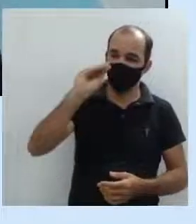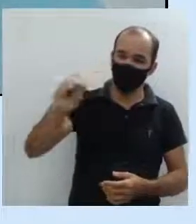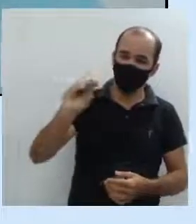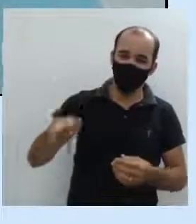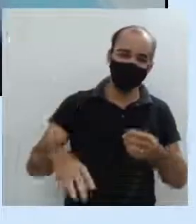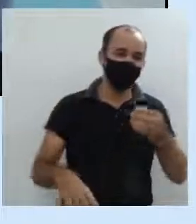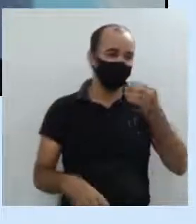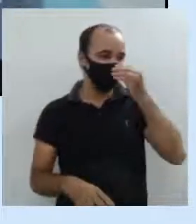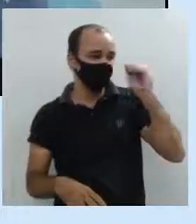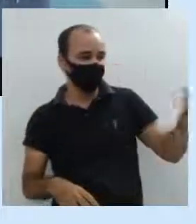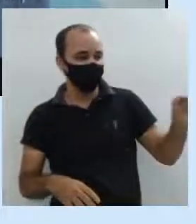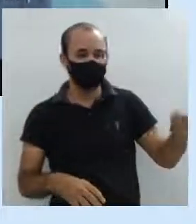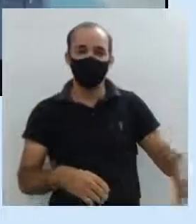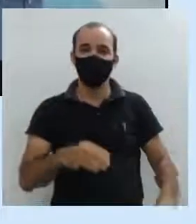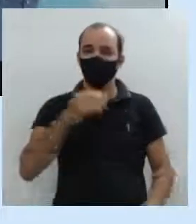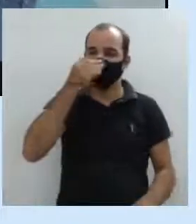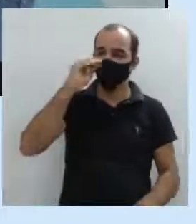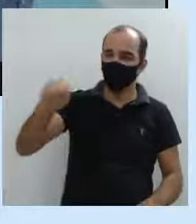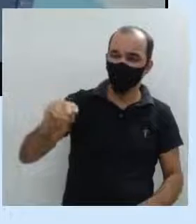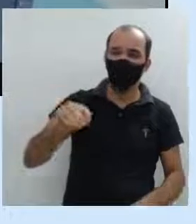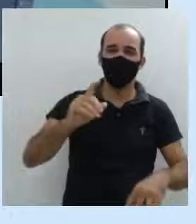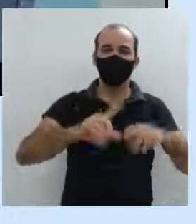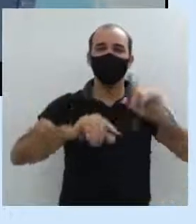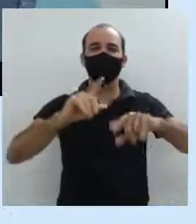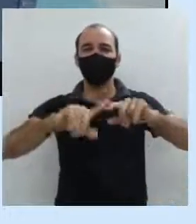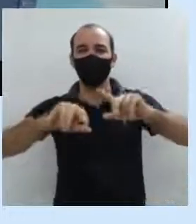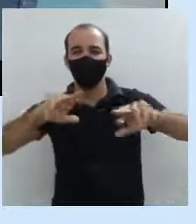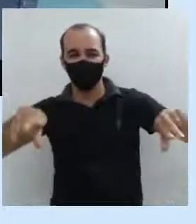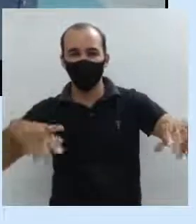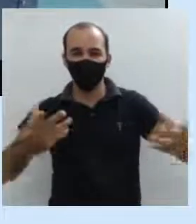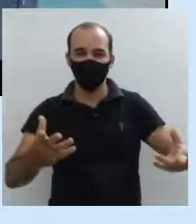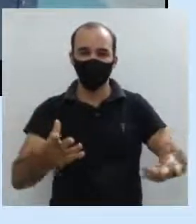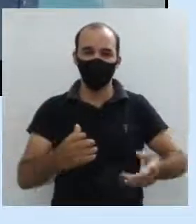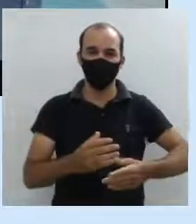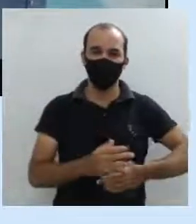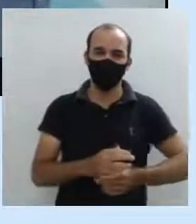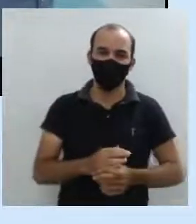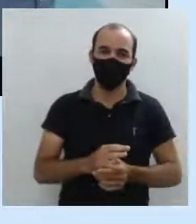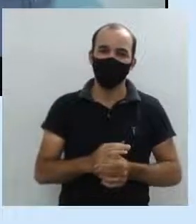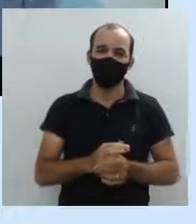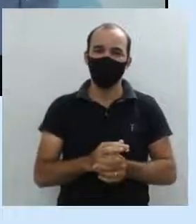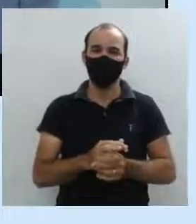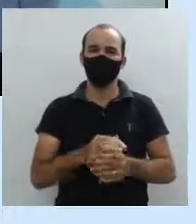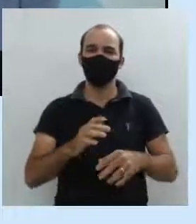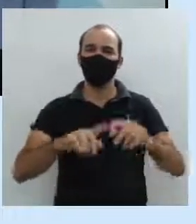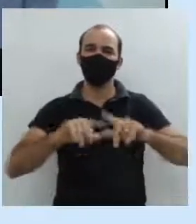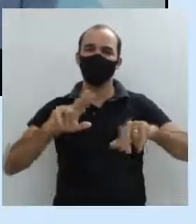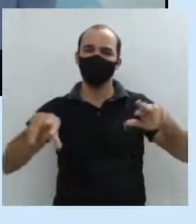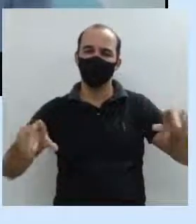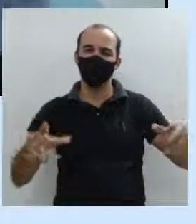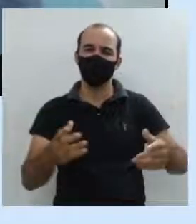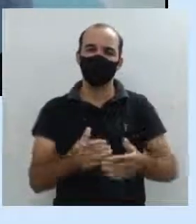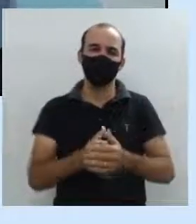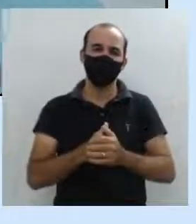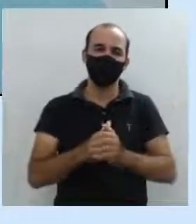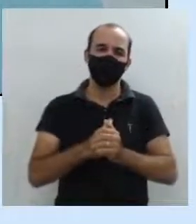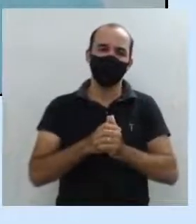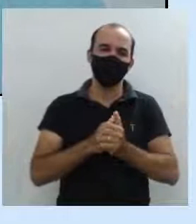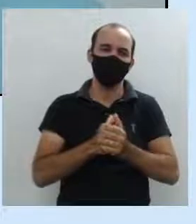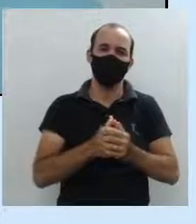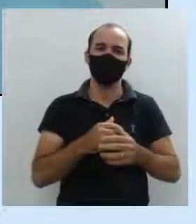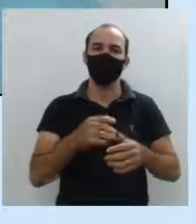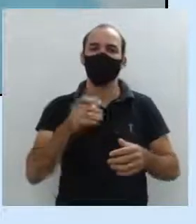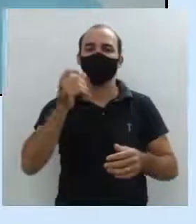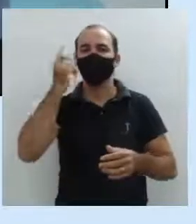de um produto, o descartar de um programa de televisão, o descartar de